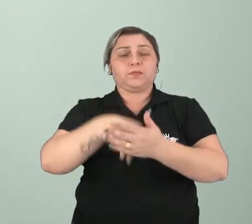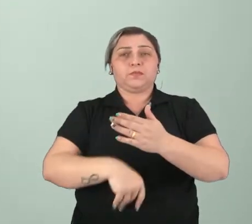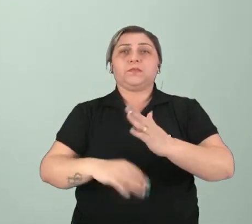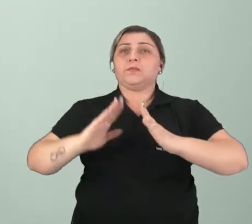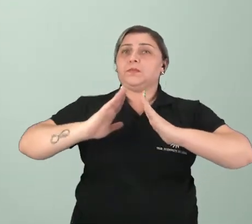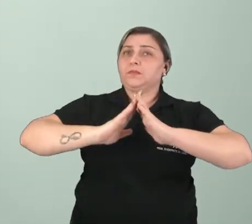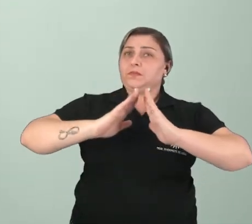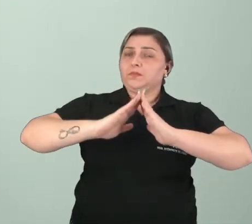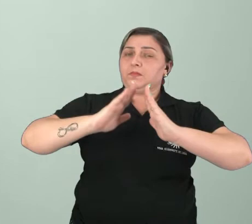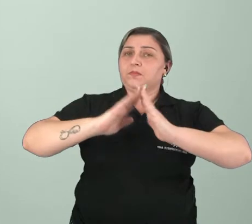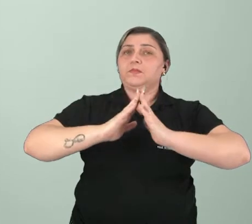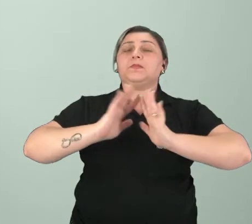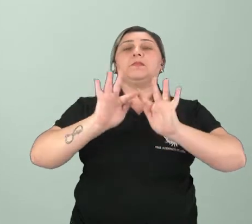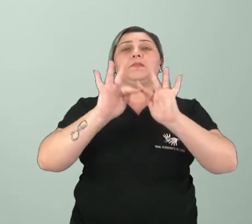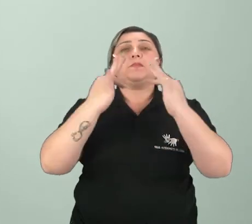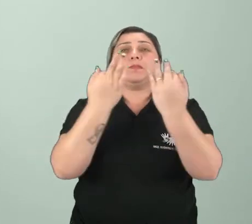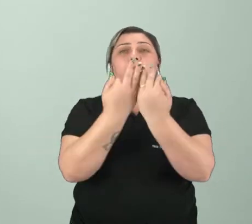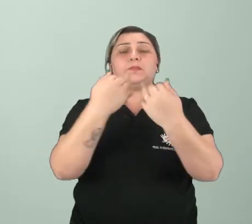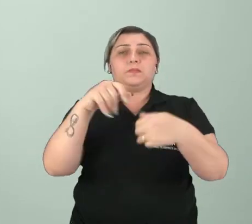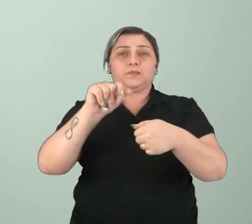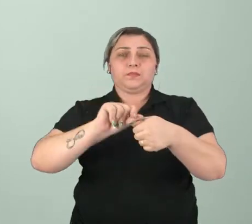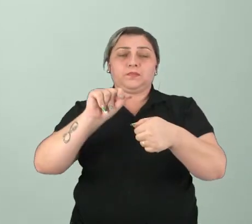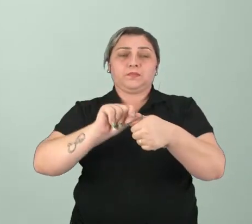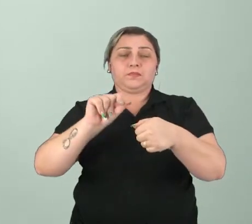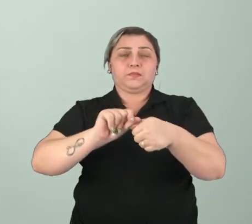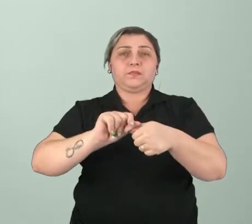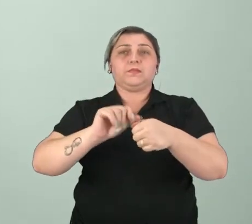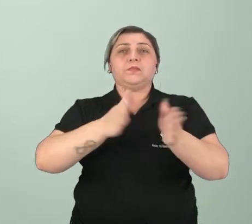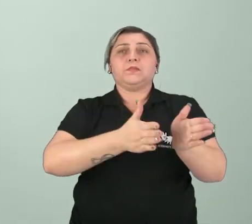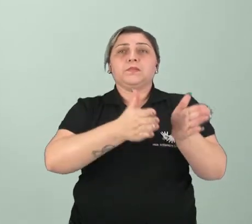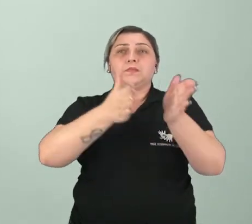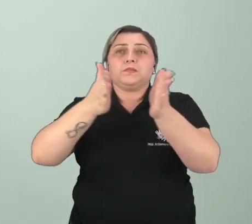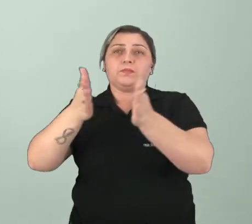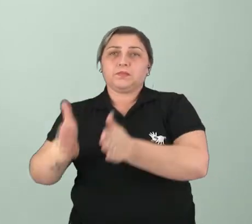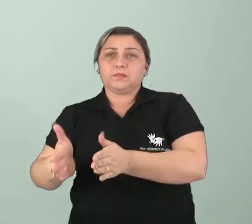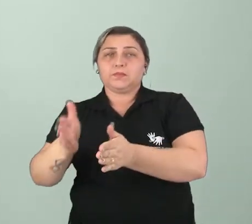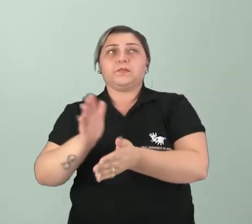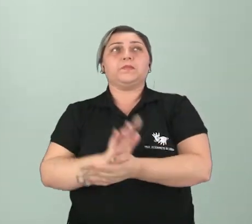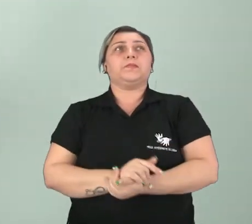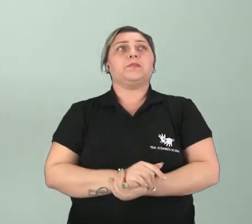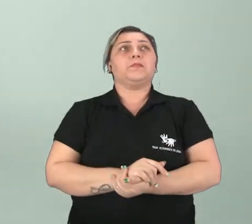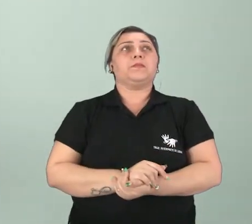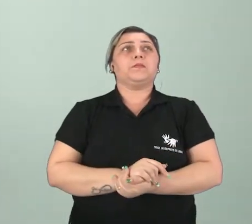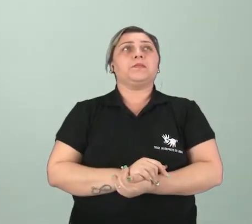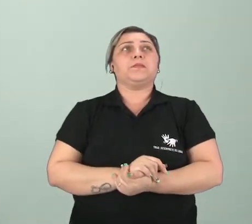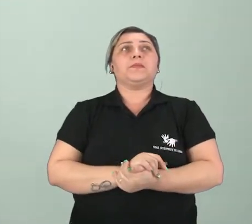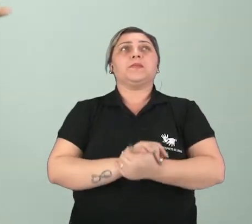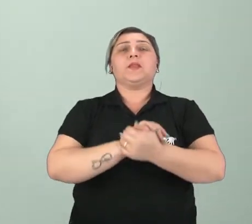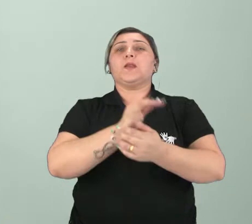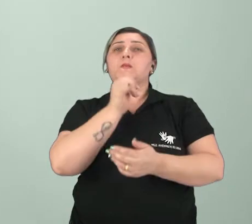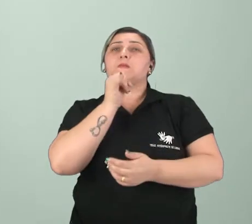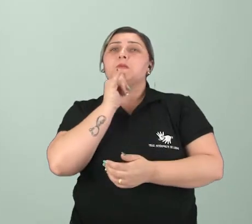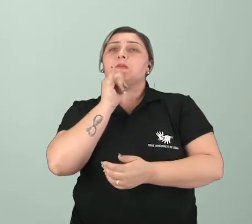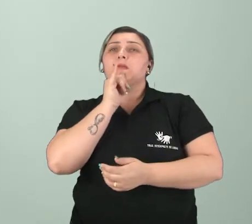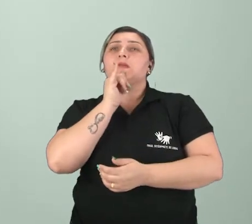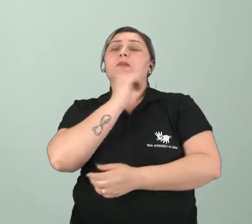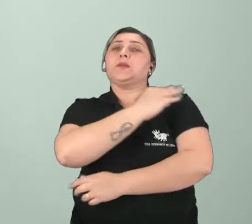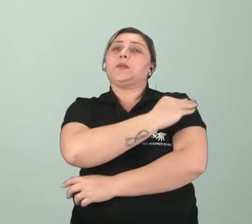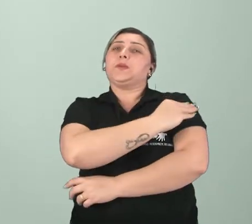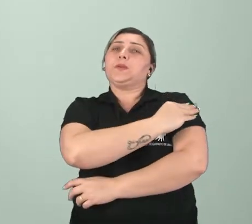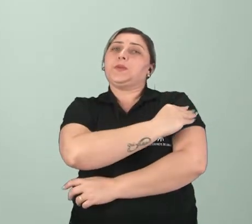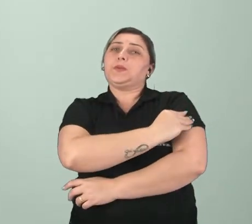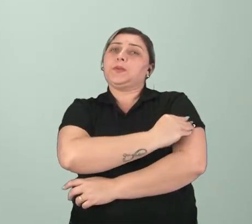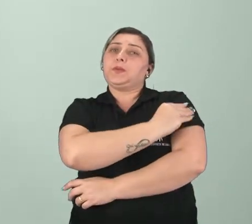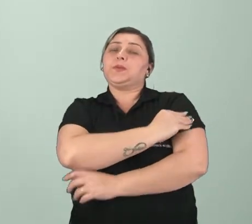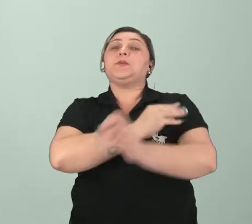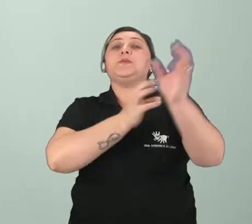própria casa, da sua própria família, faziam todas as etapas do processo, desde colher o algodão, por exemplo,